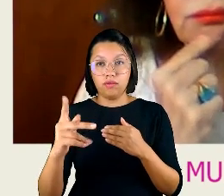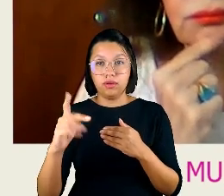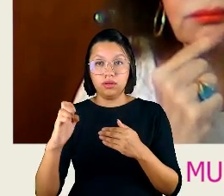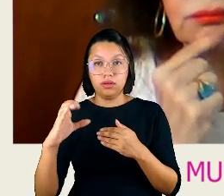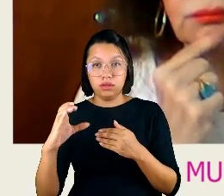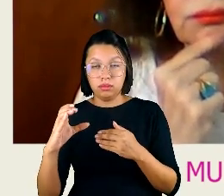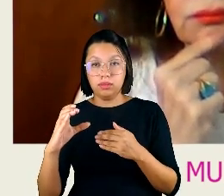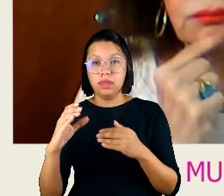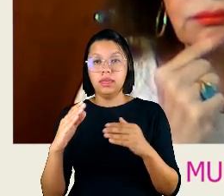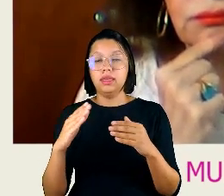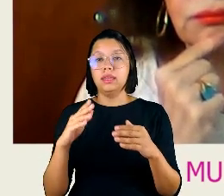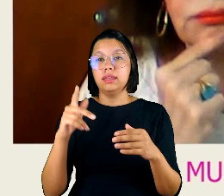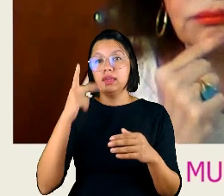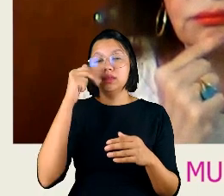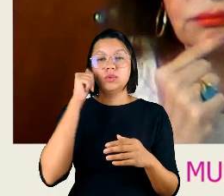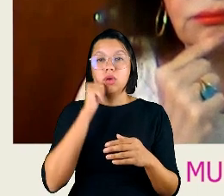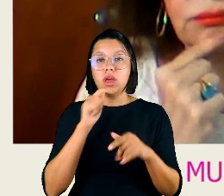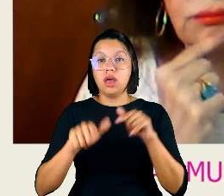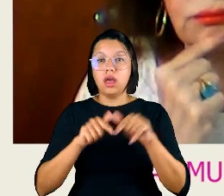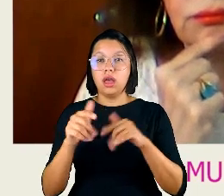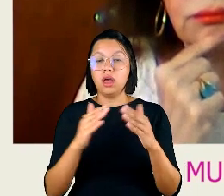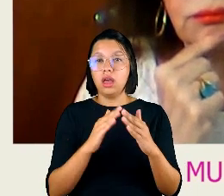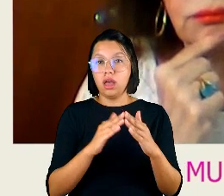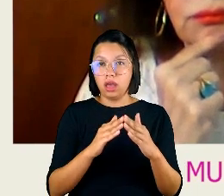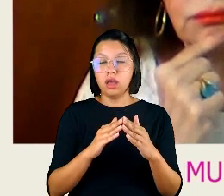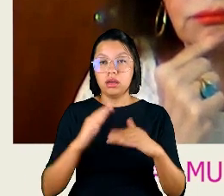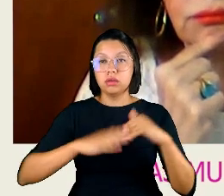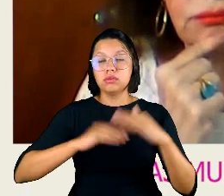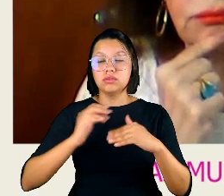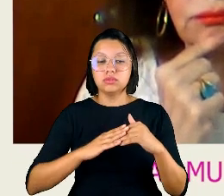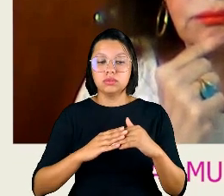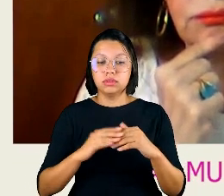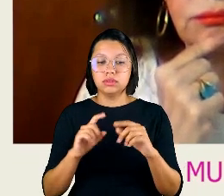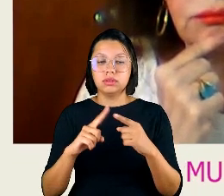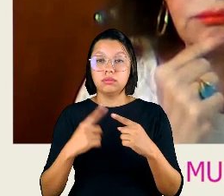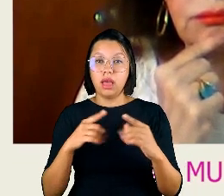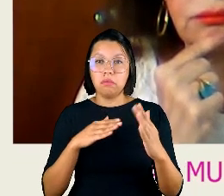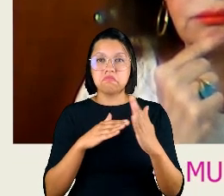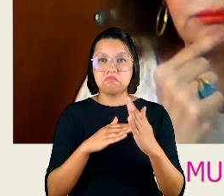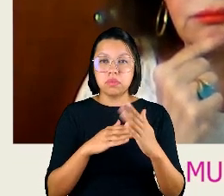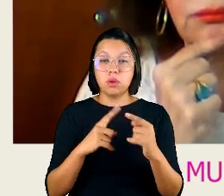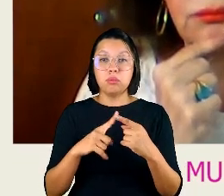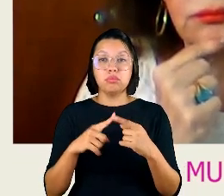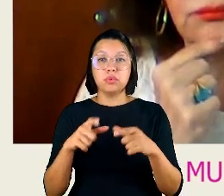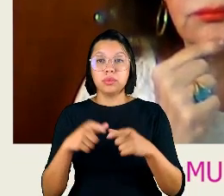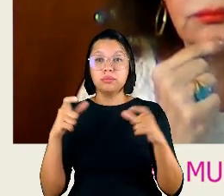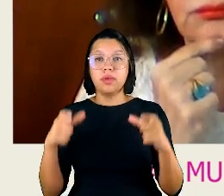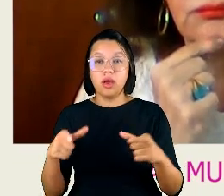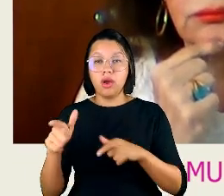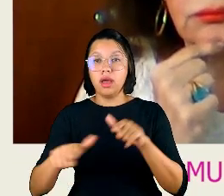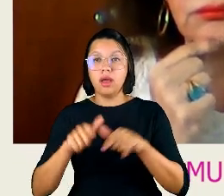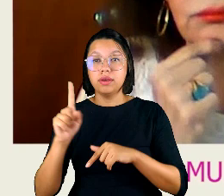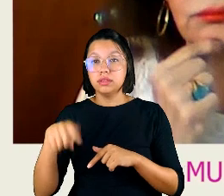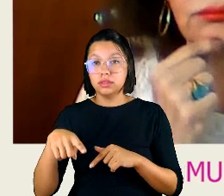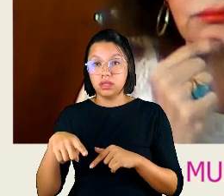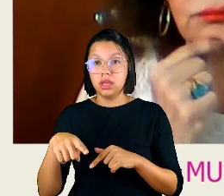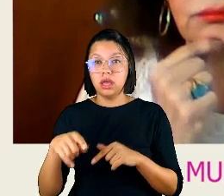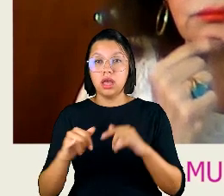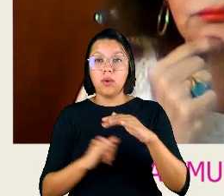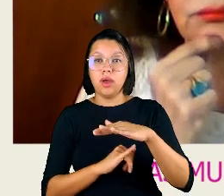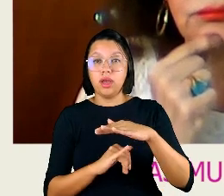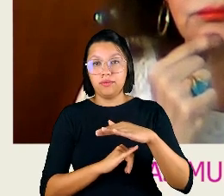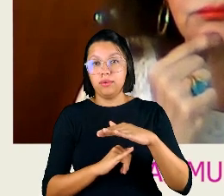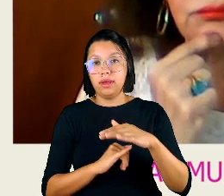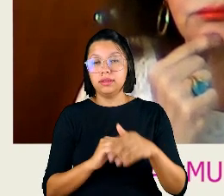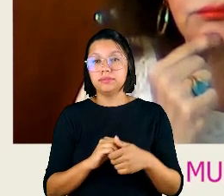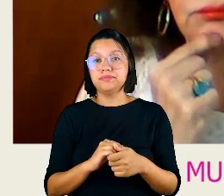ainda assim com muita restrição, porque boa parte das trabalhadoras são trabalhadoras informais, assim como a gente viu